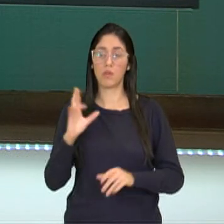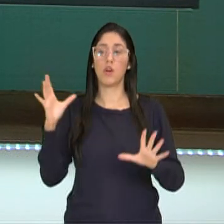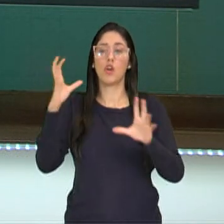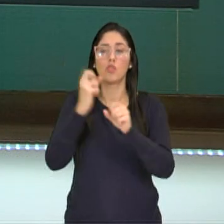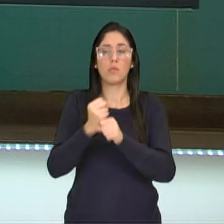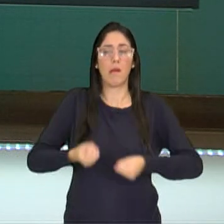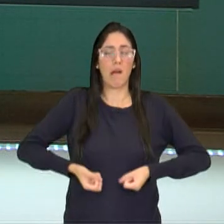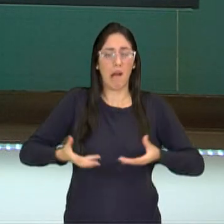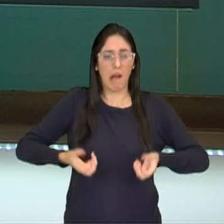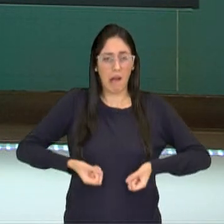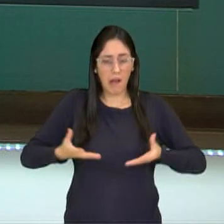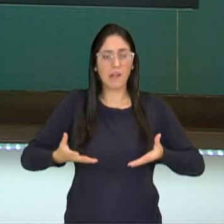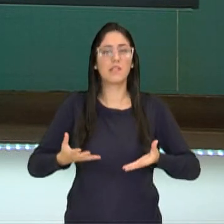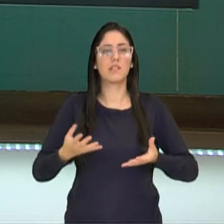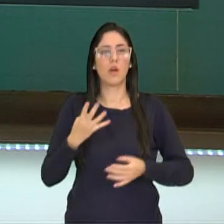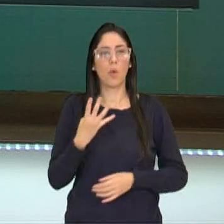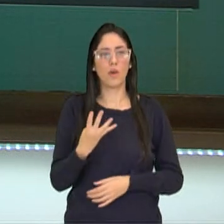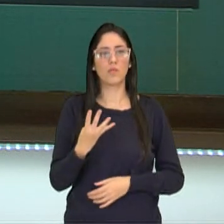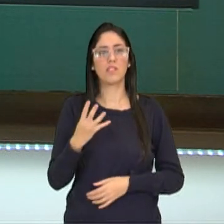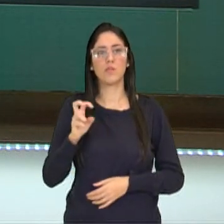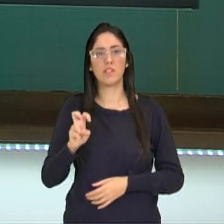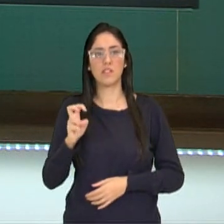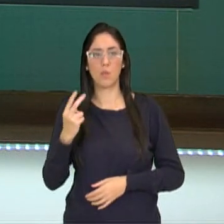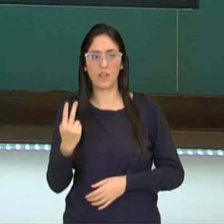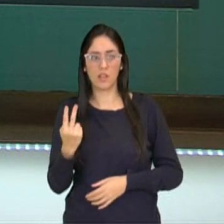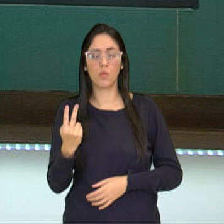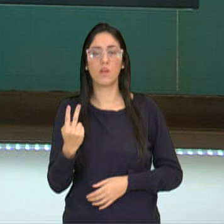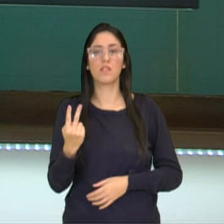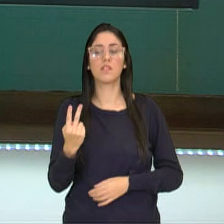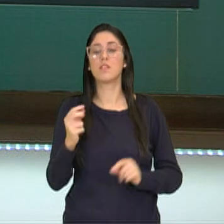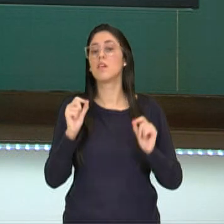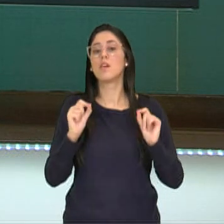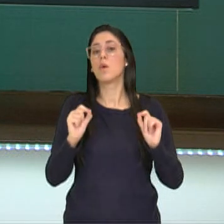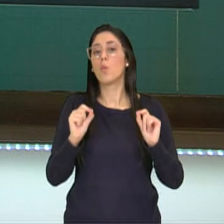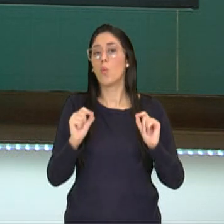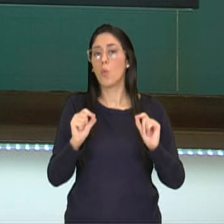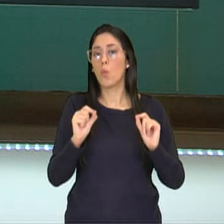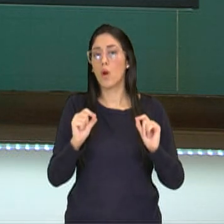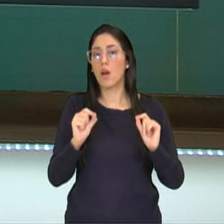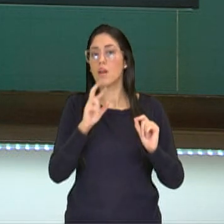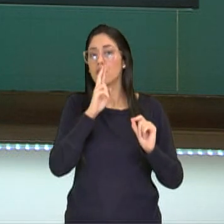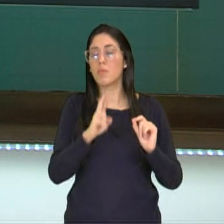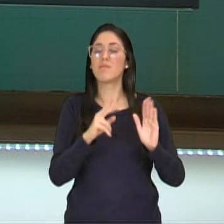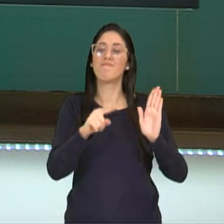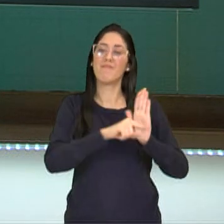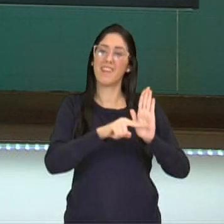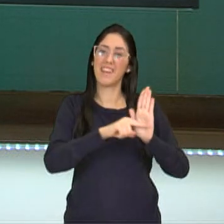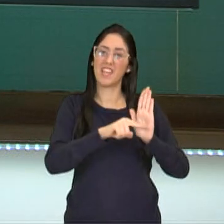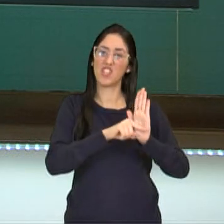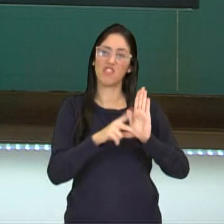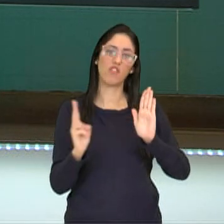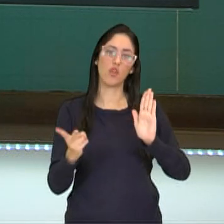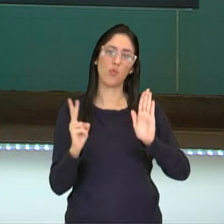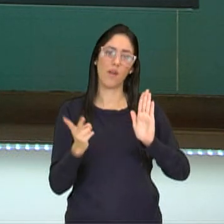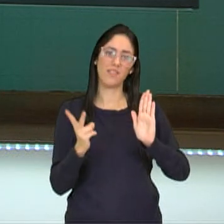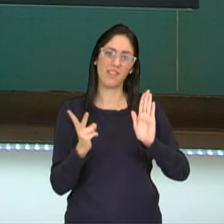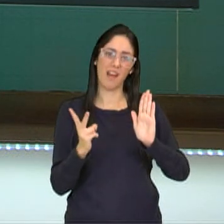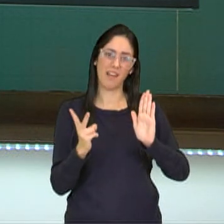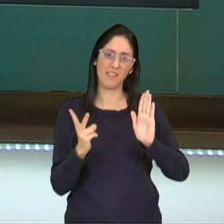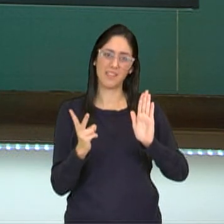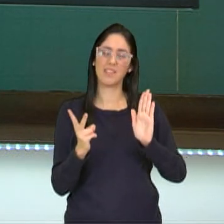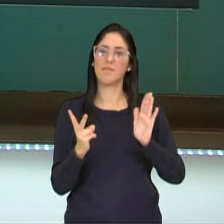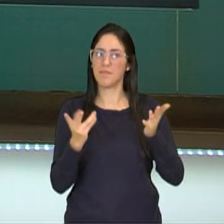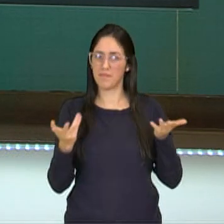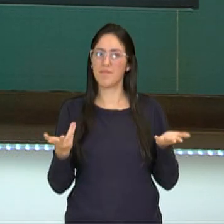despesas, 452. A diferença entre eles, então, está sendo negativa de R$2. Não é a